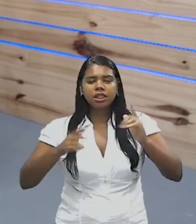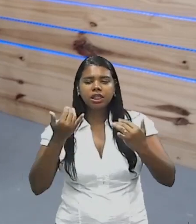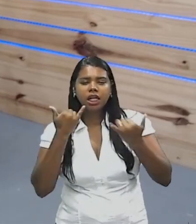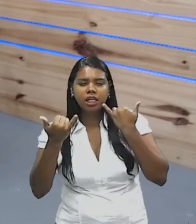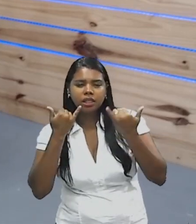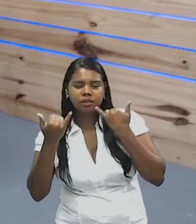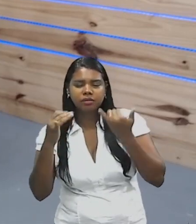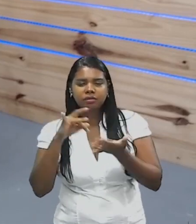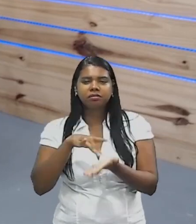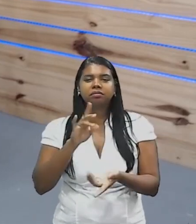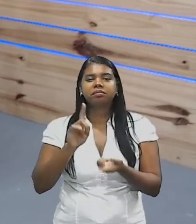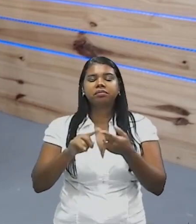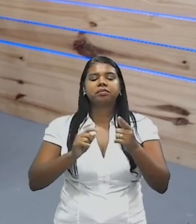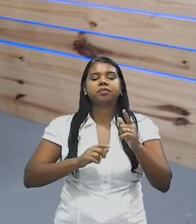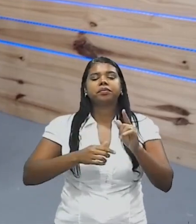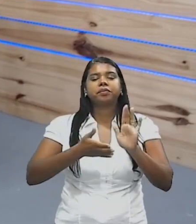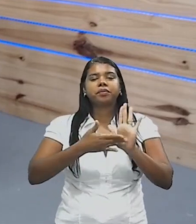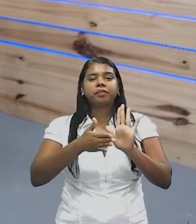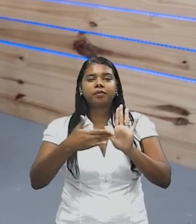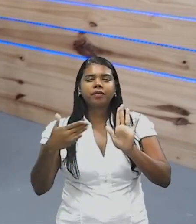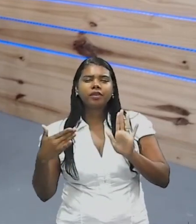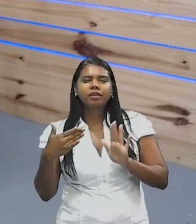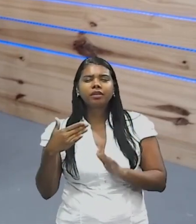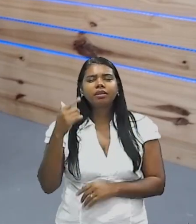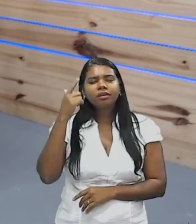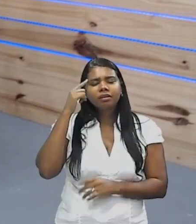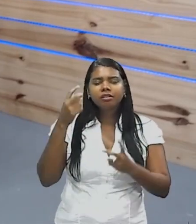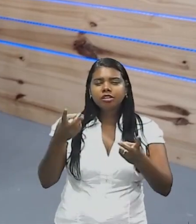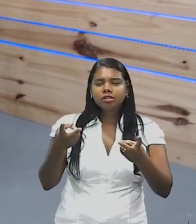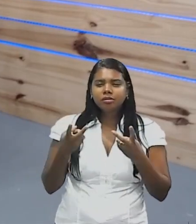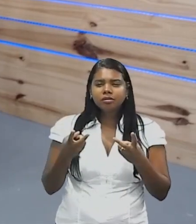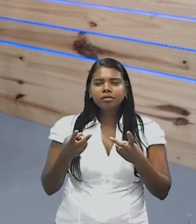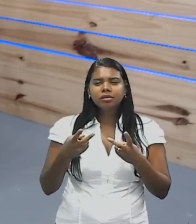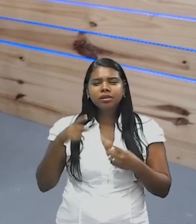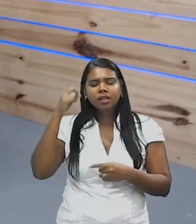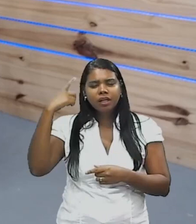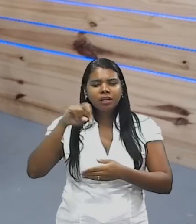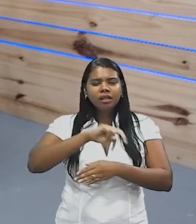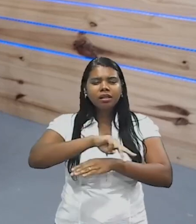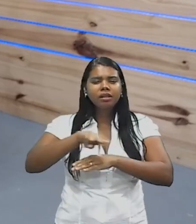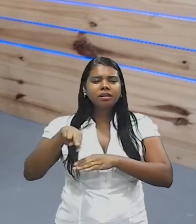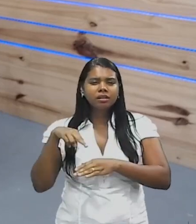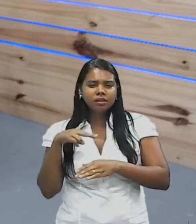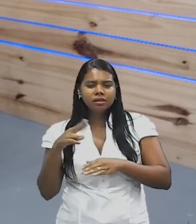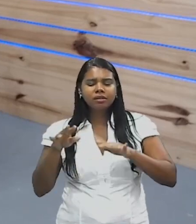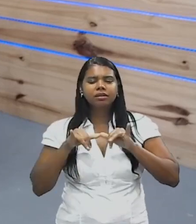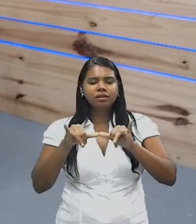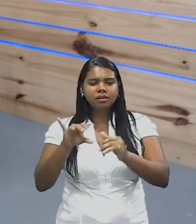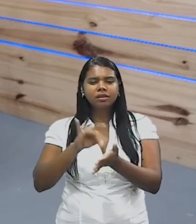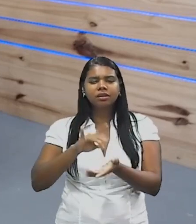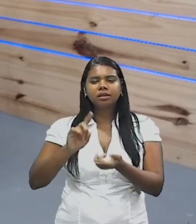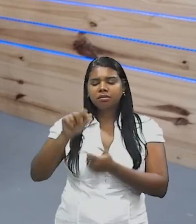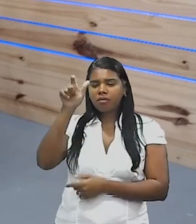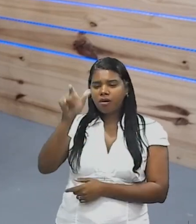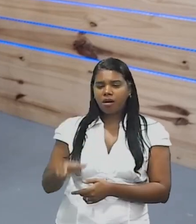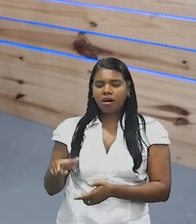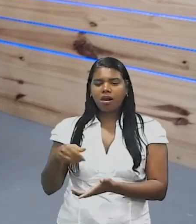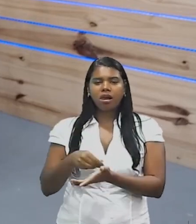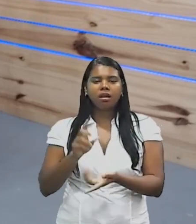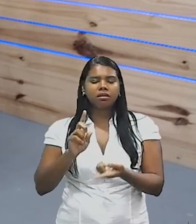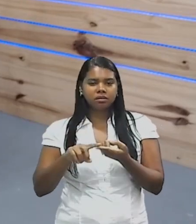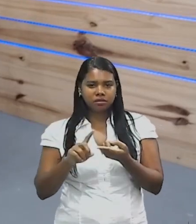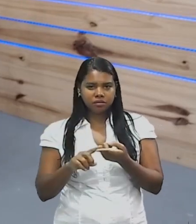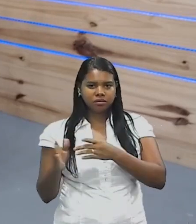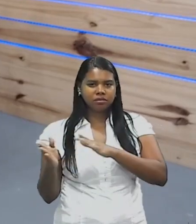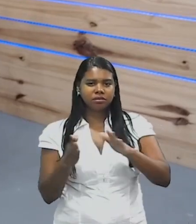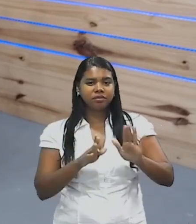tratamento desses dados para identificar demandas, mercado, características do seu consumidor. E aí esta